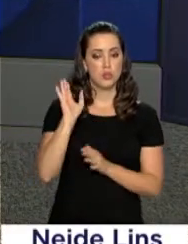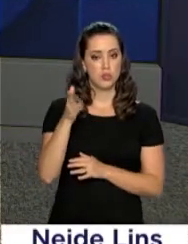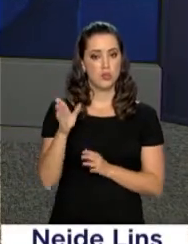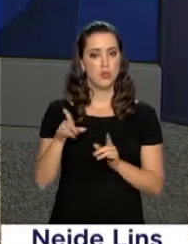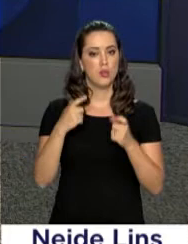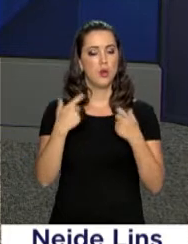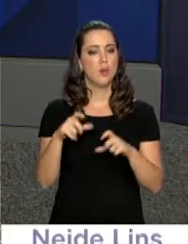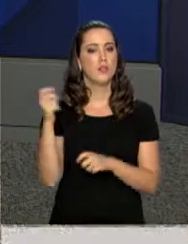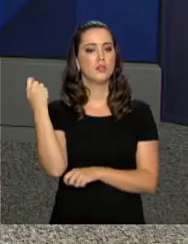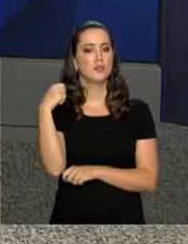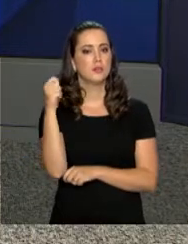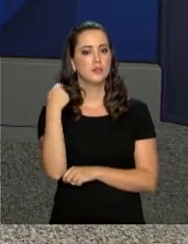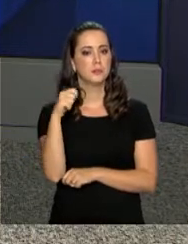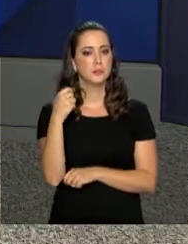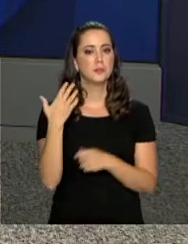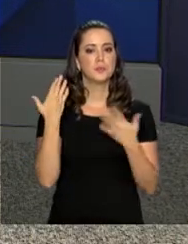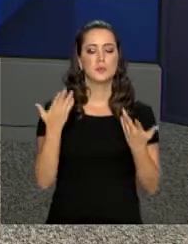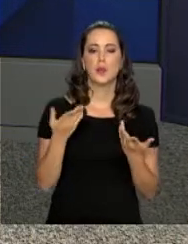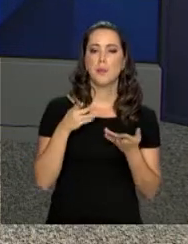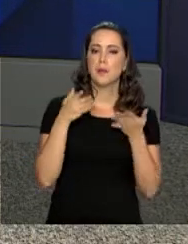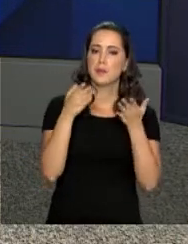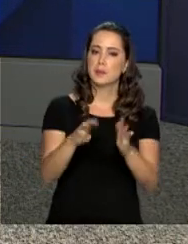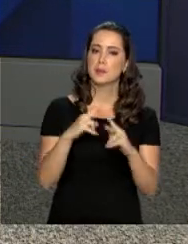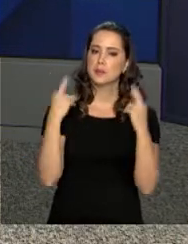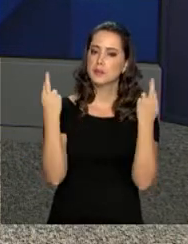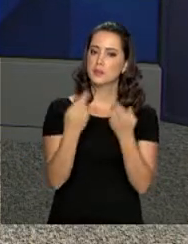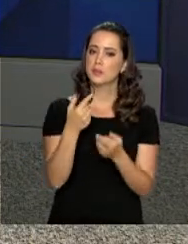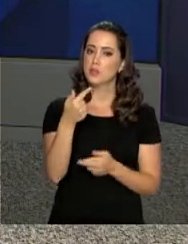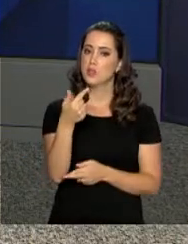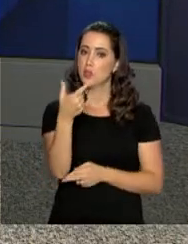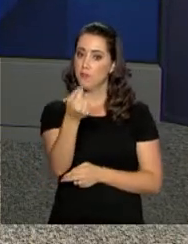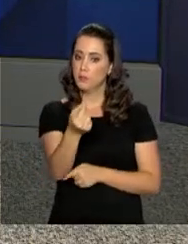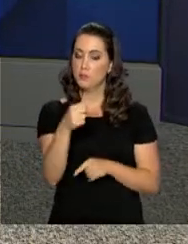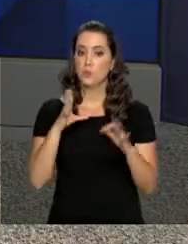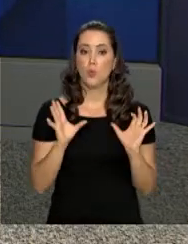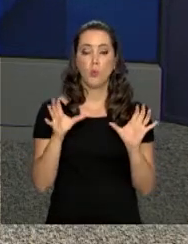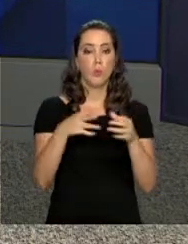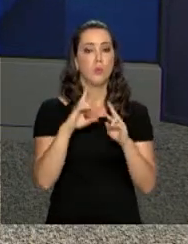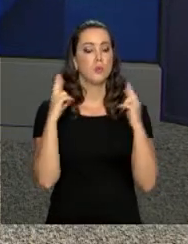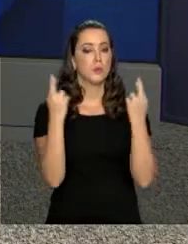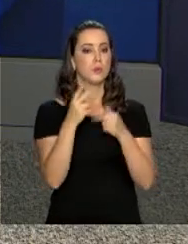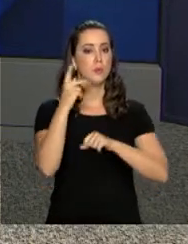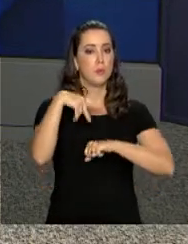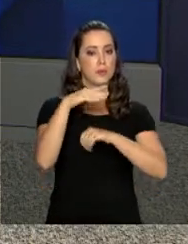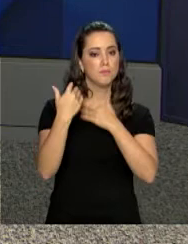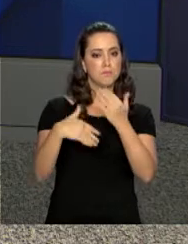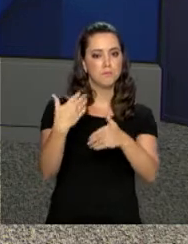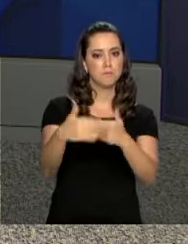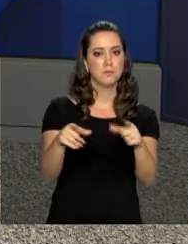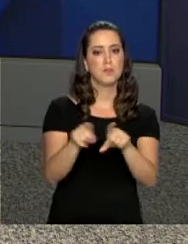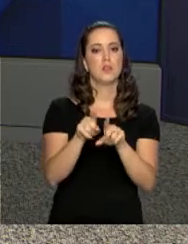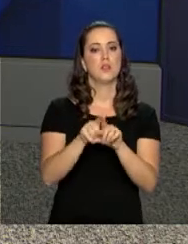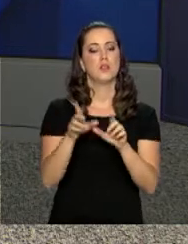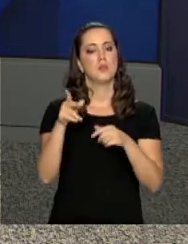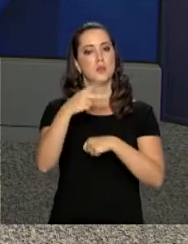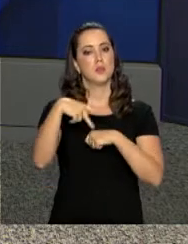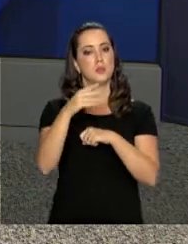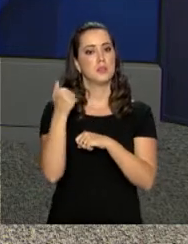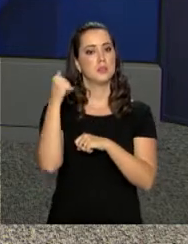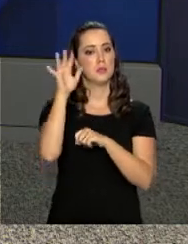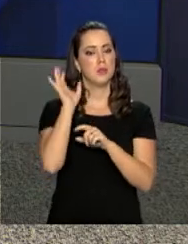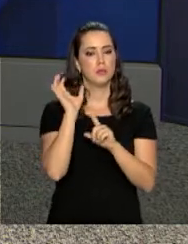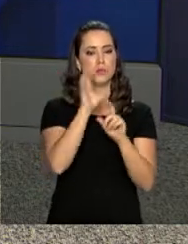à capital da Argentina, Buenos Aires, para participar da reunião do G20. O grupo reúne países em desenvolvimento e também as nações